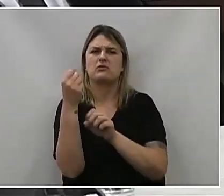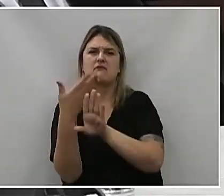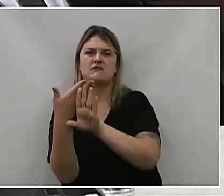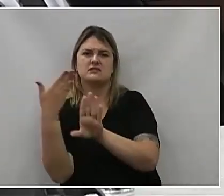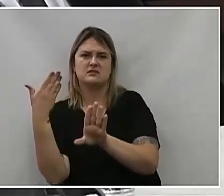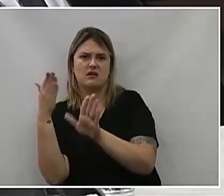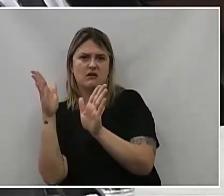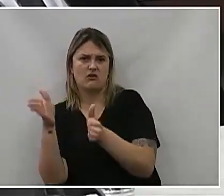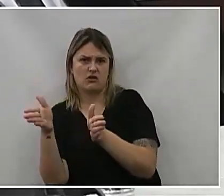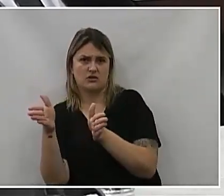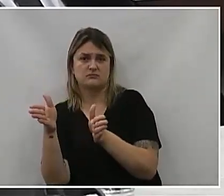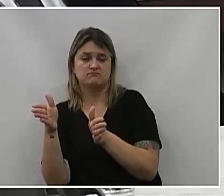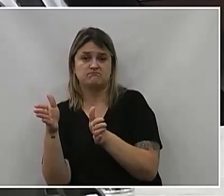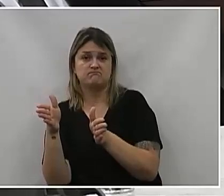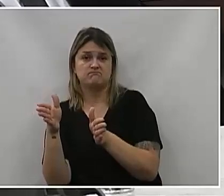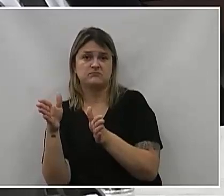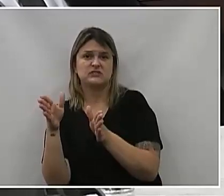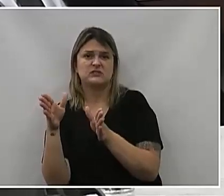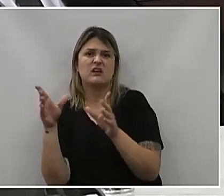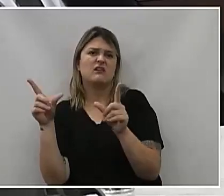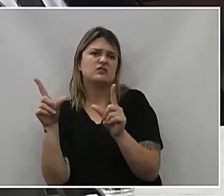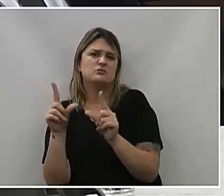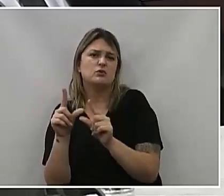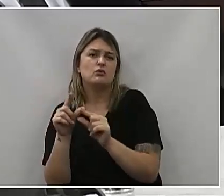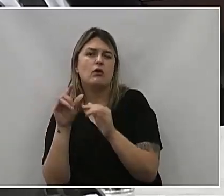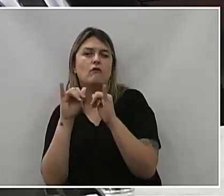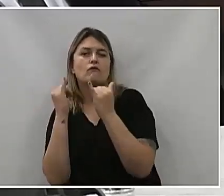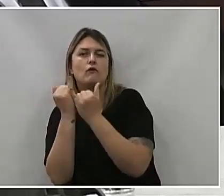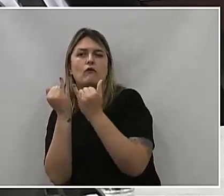afastado agora, né? Abafar o caso.